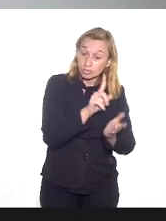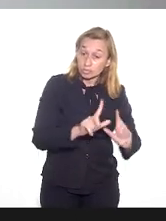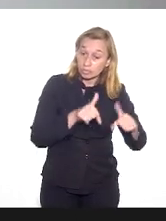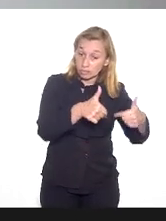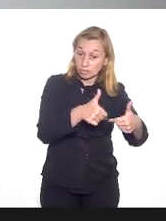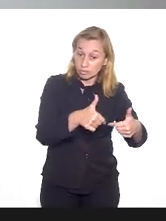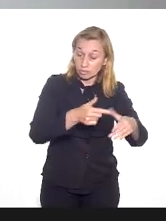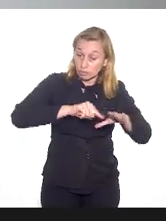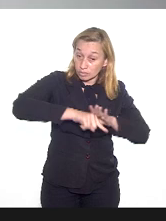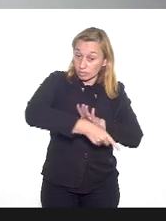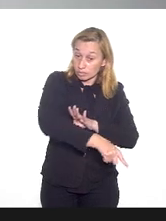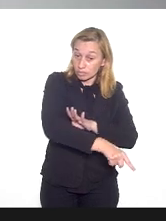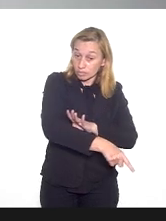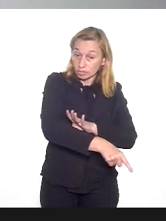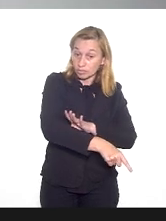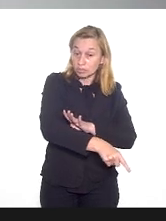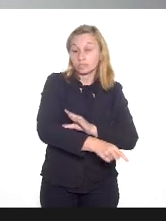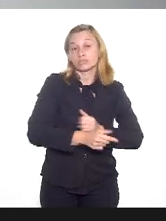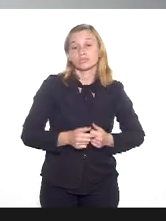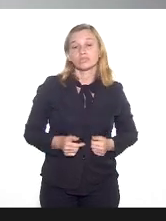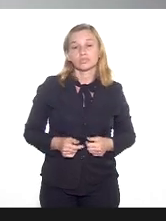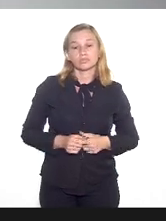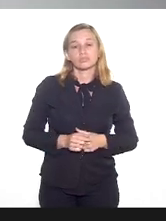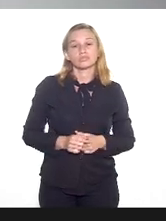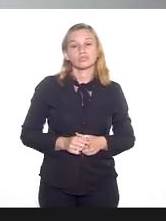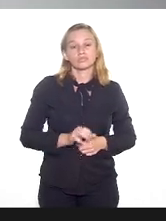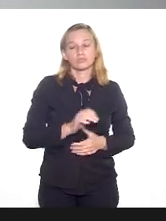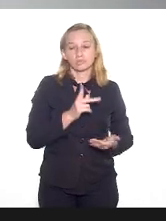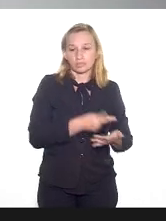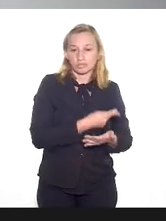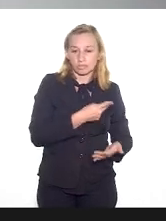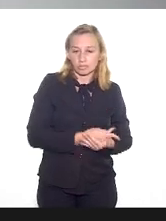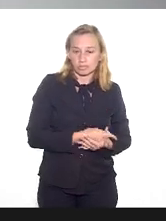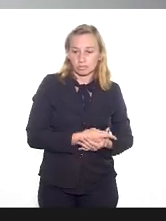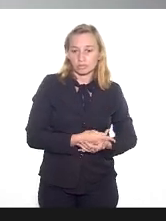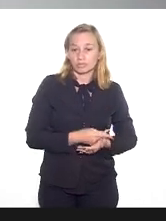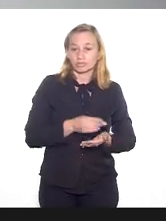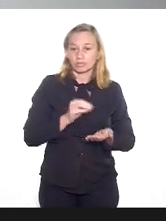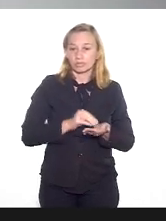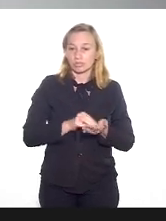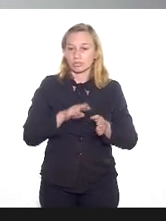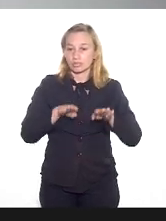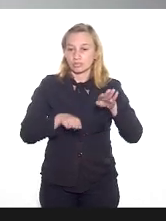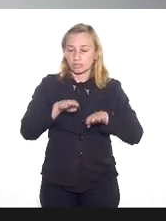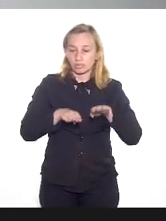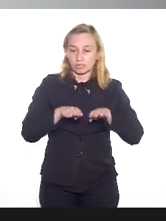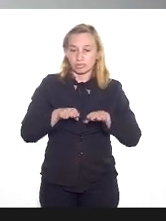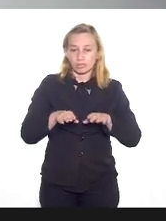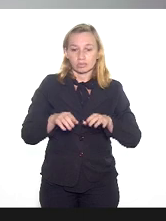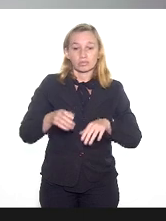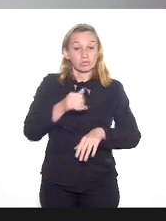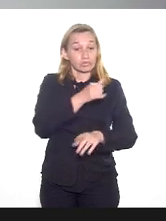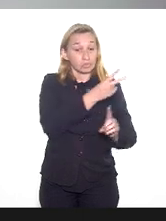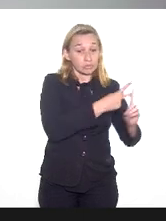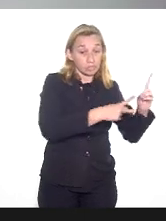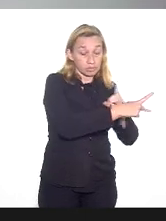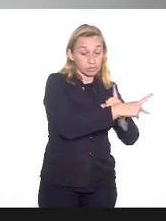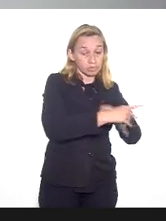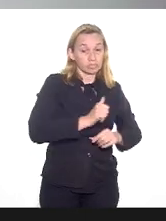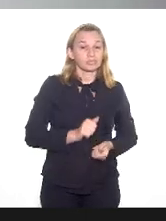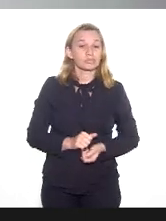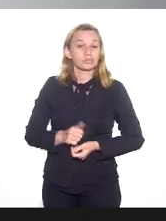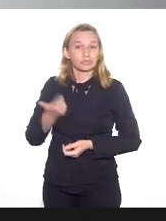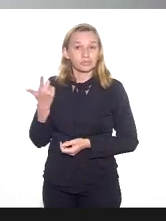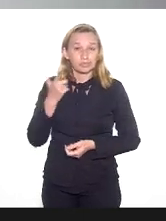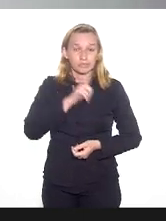que aprofundaram de forma vertiginosa os desequilíbrios do Rio Previdência, que a gente consiga fazer com que